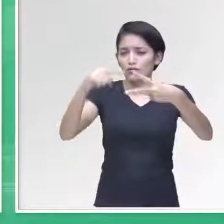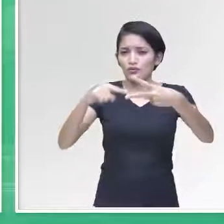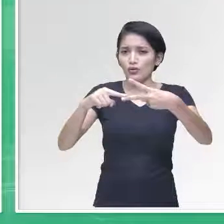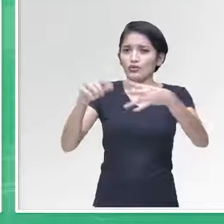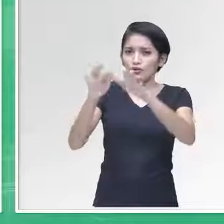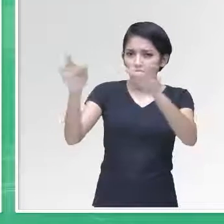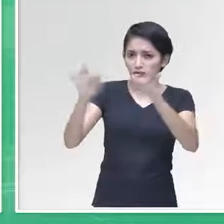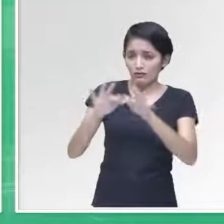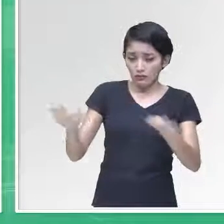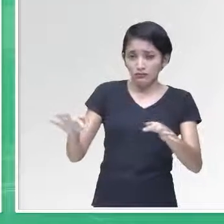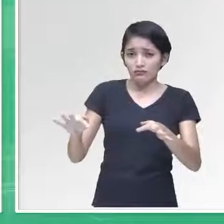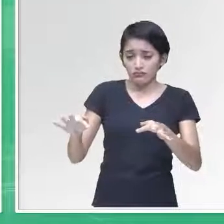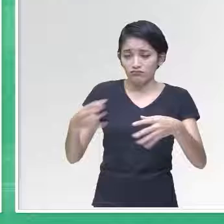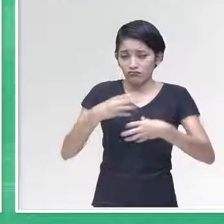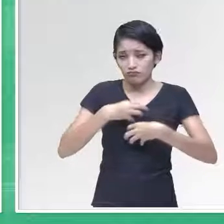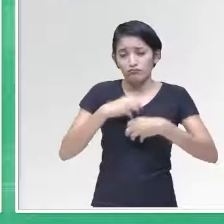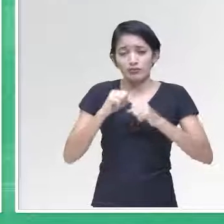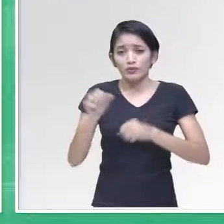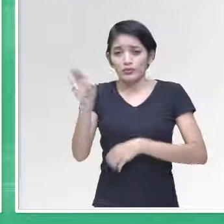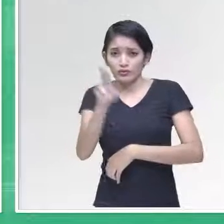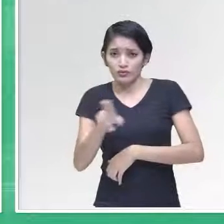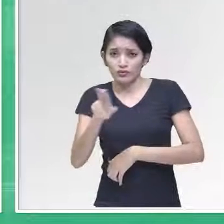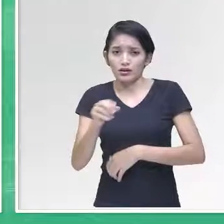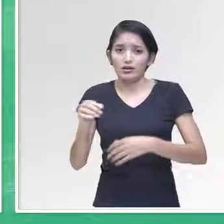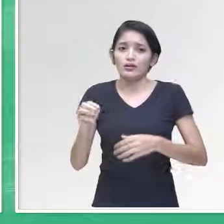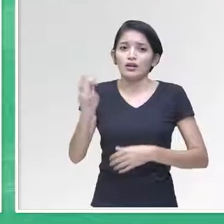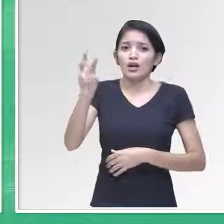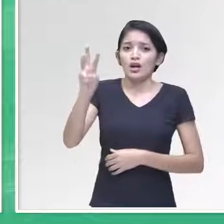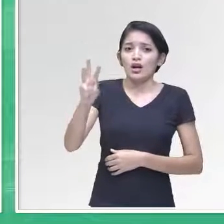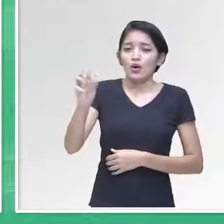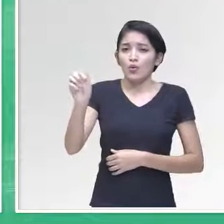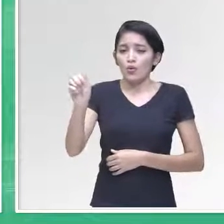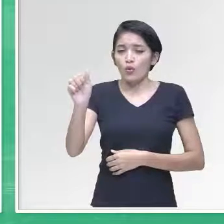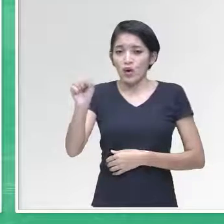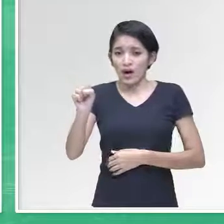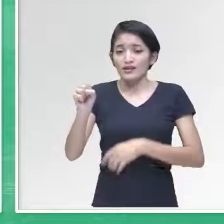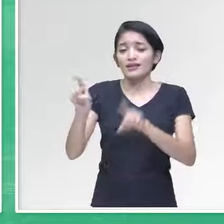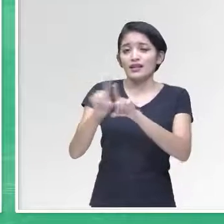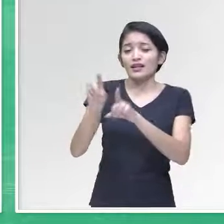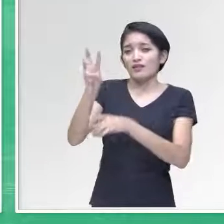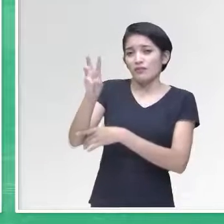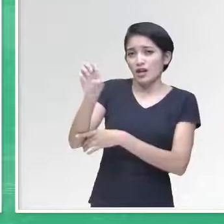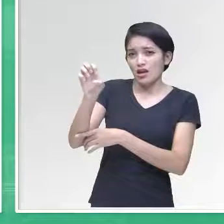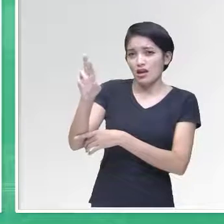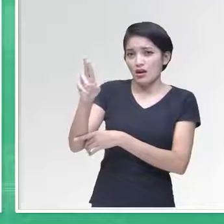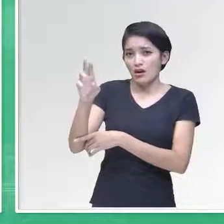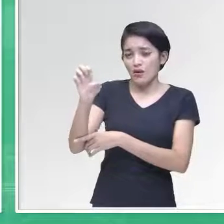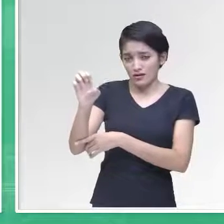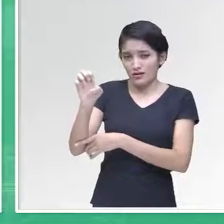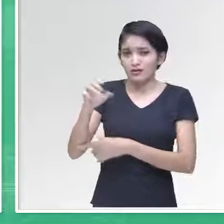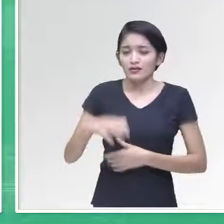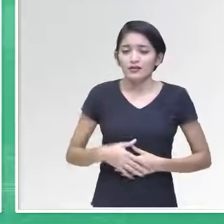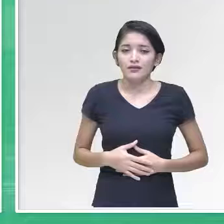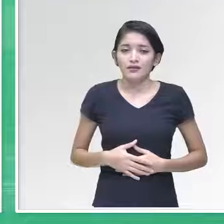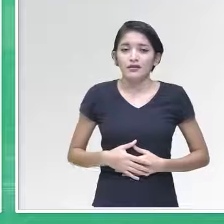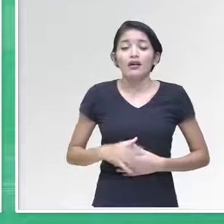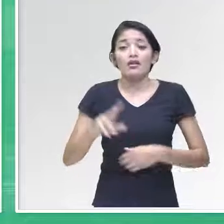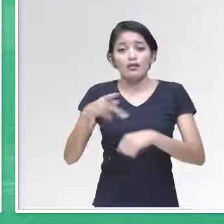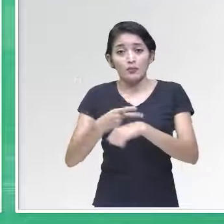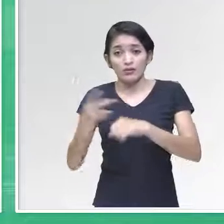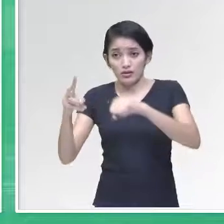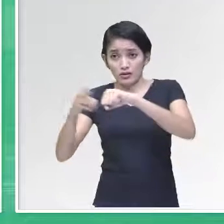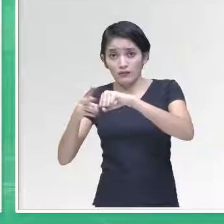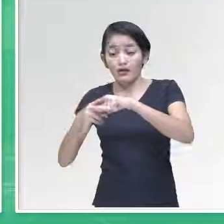que vocês observam que podem ser utilizados, o was e o were. Lembrando que depois desses caras de was vem um verbo que tem que estar